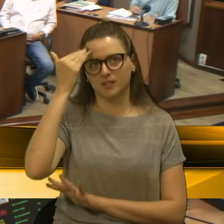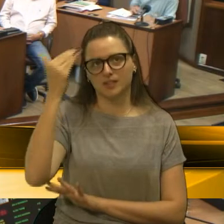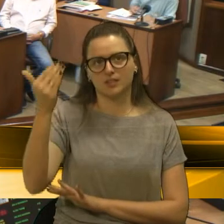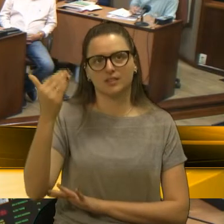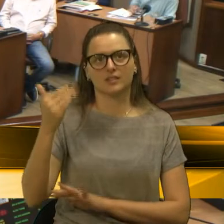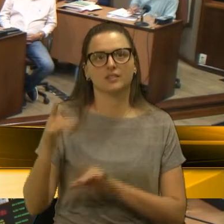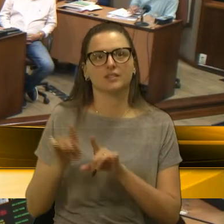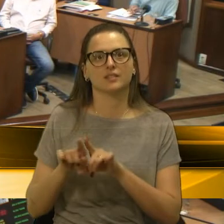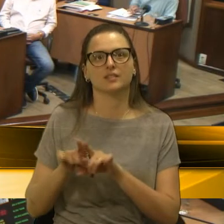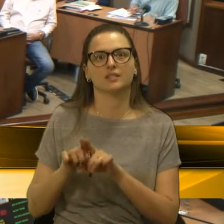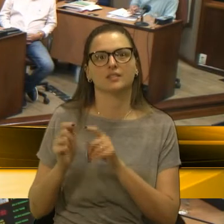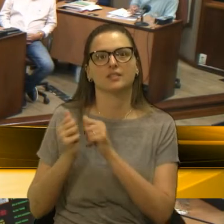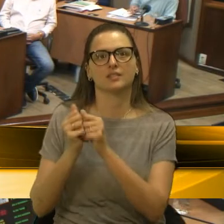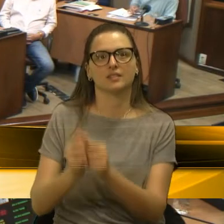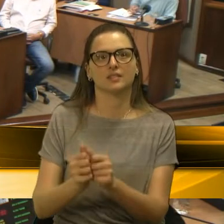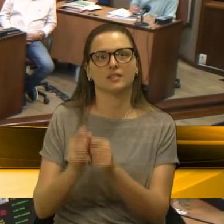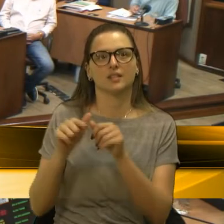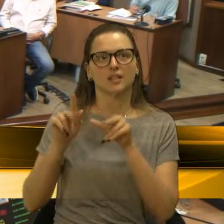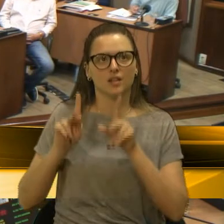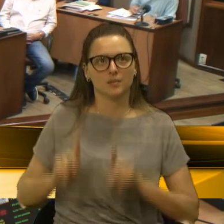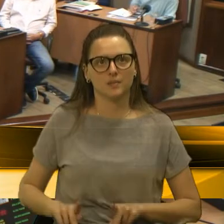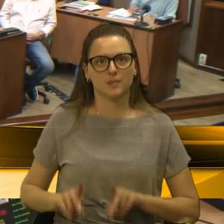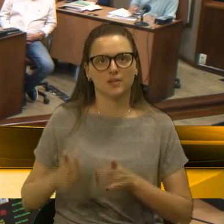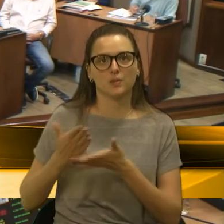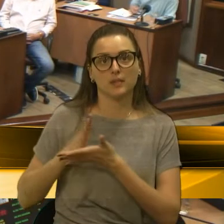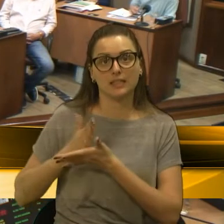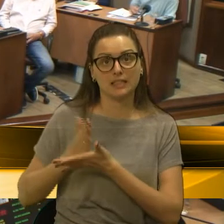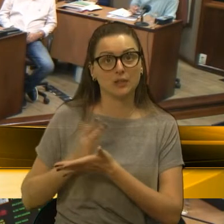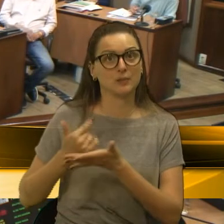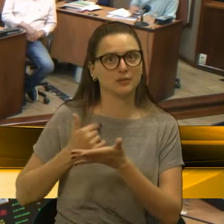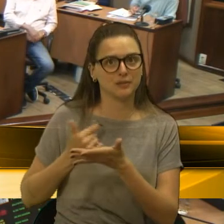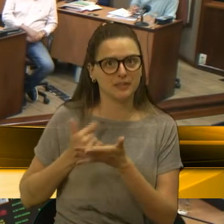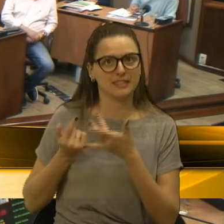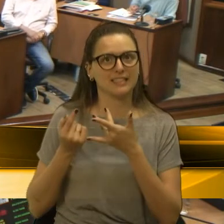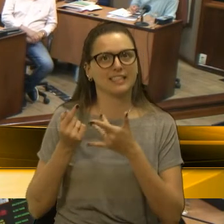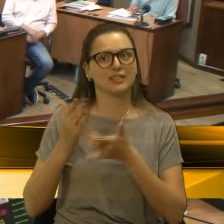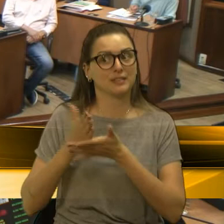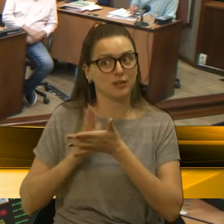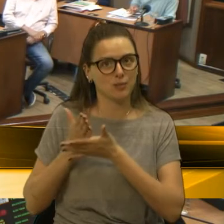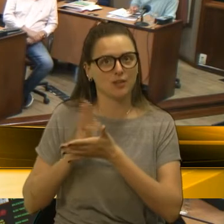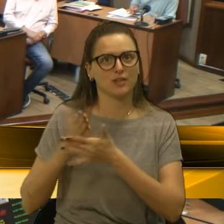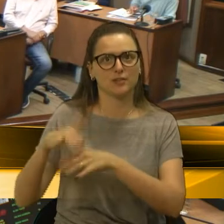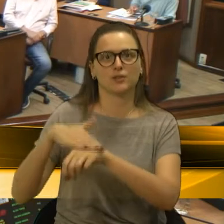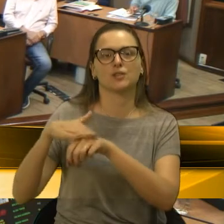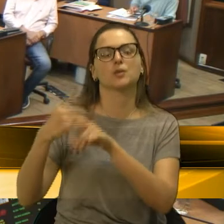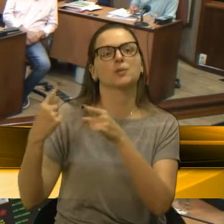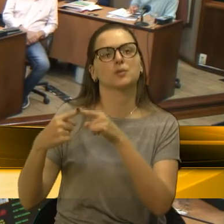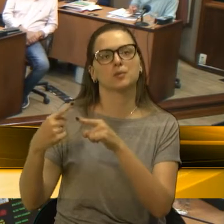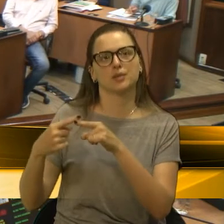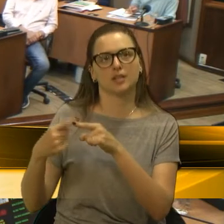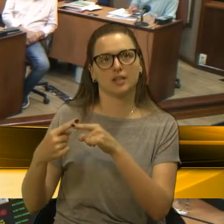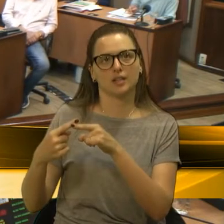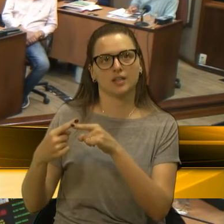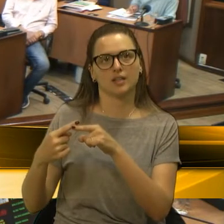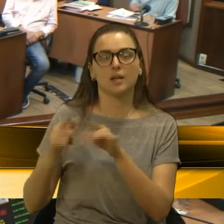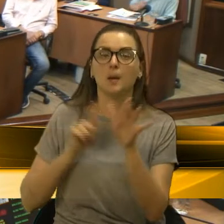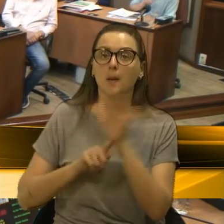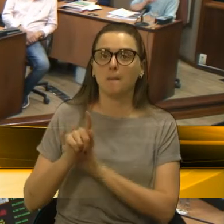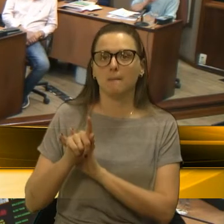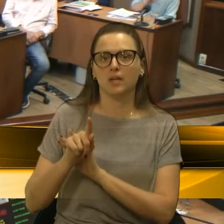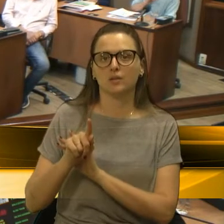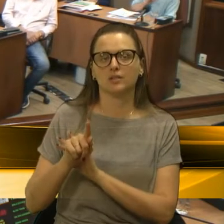eu fui uma pessoa que lhe incomodei bastante, o senhor sabe disso, justamente questionando